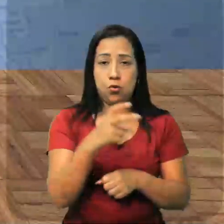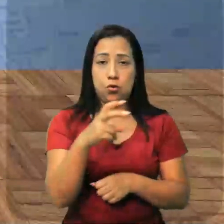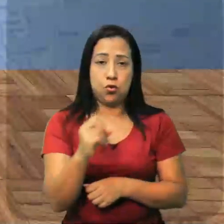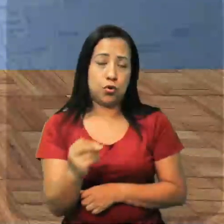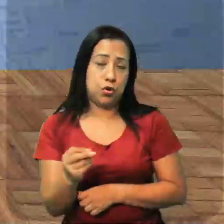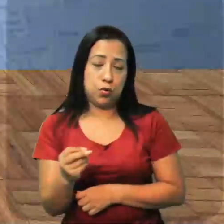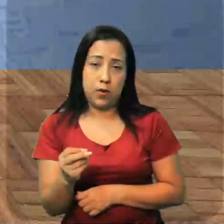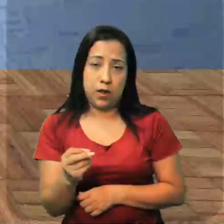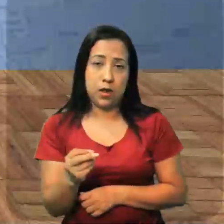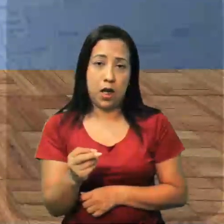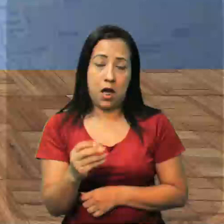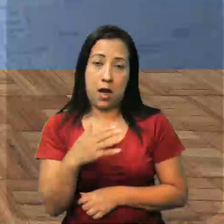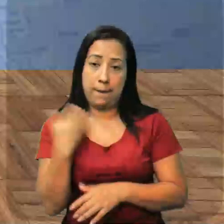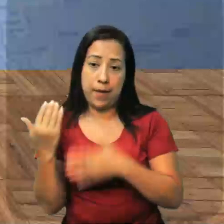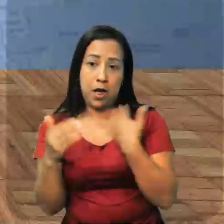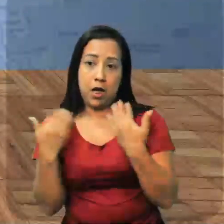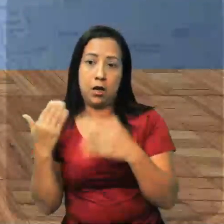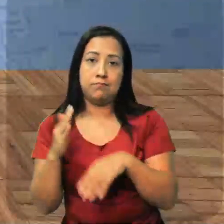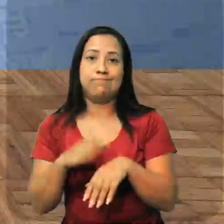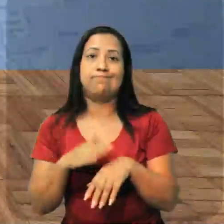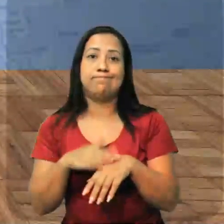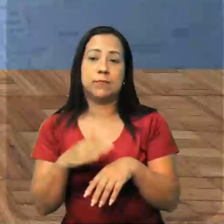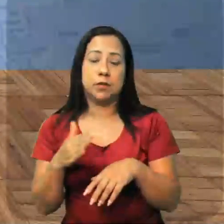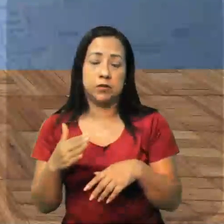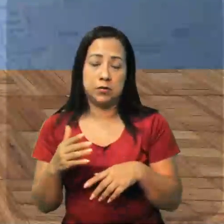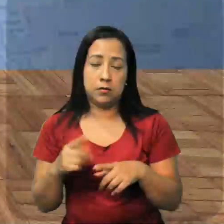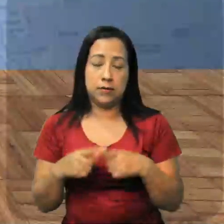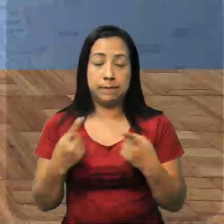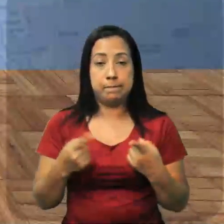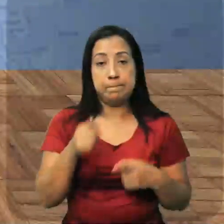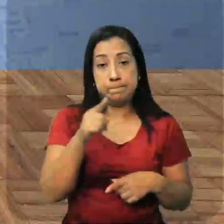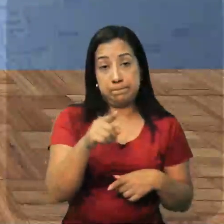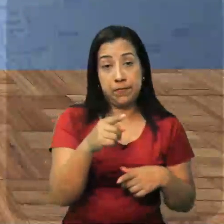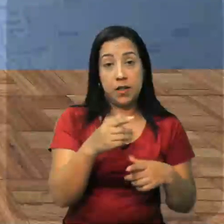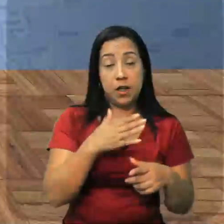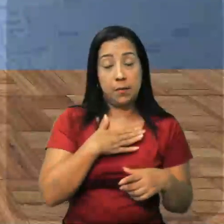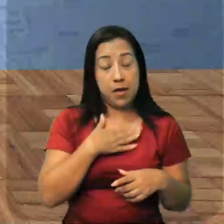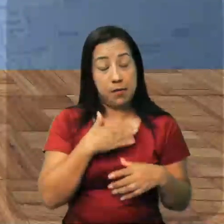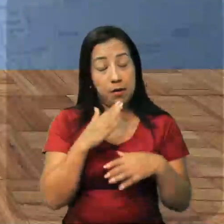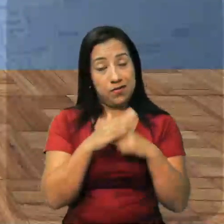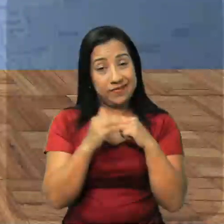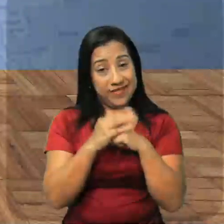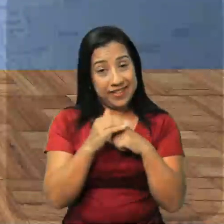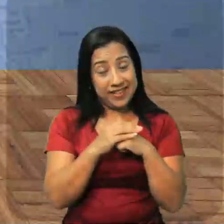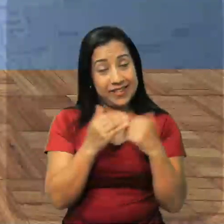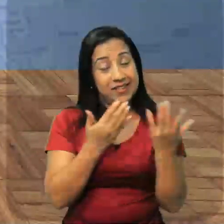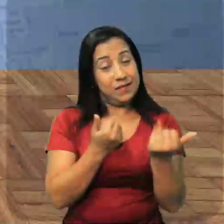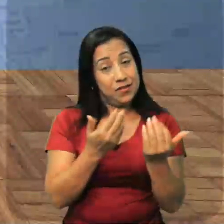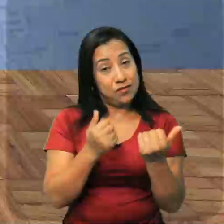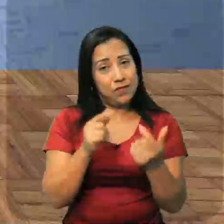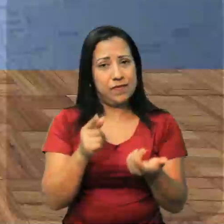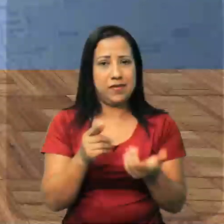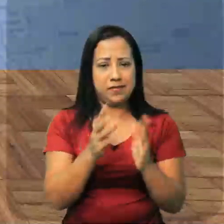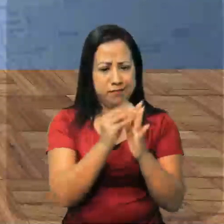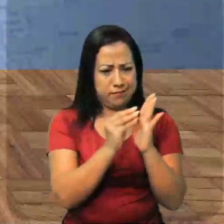maior. Portanto, meu querido, meu jovem, esse conteúdo é